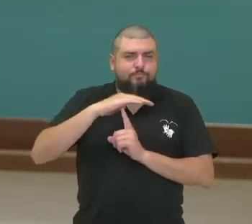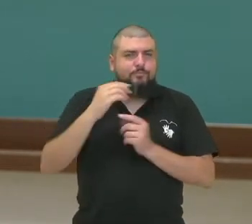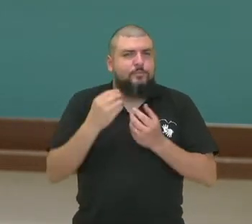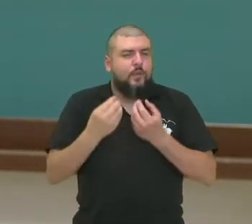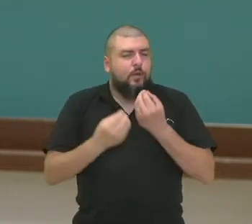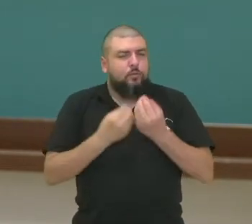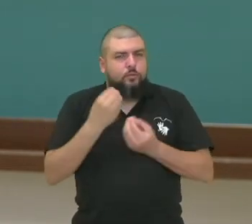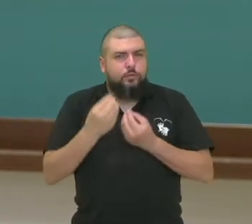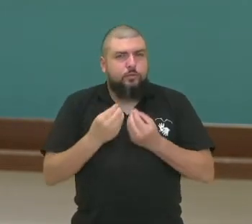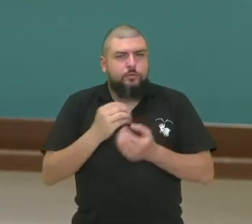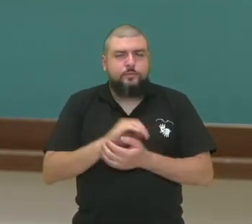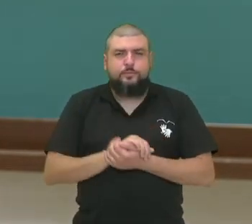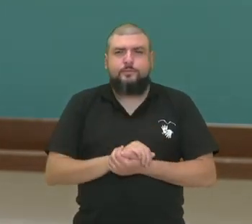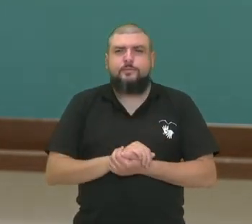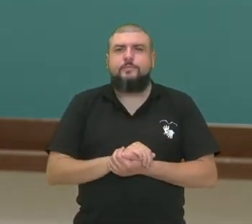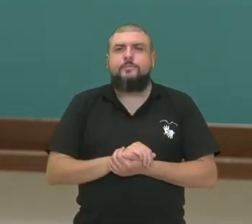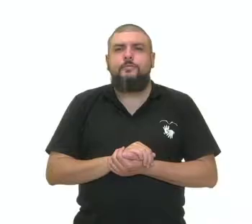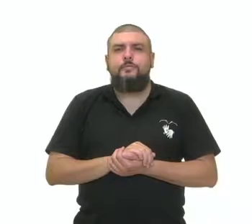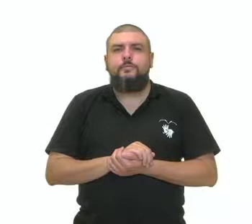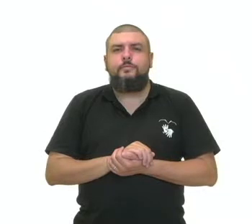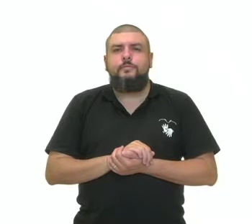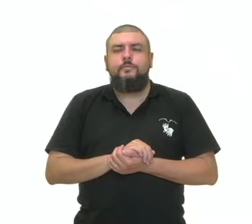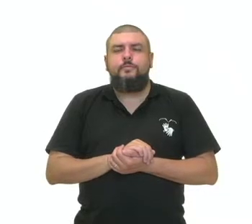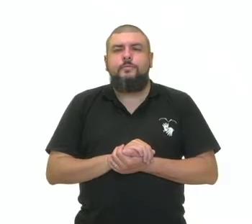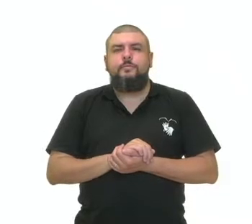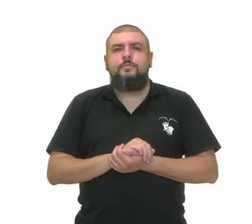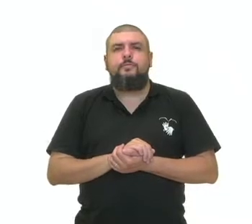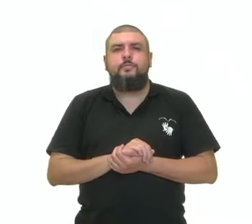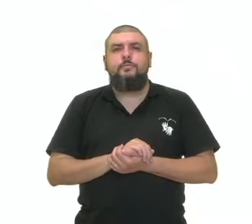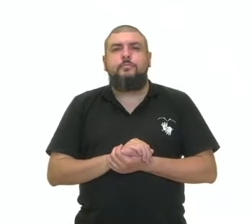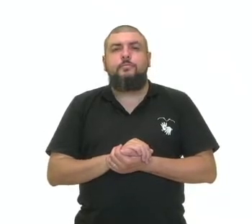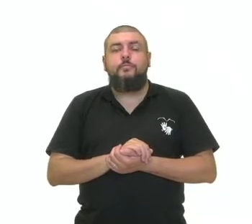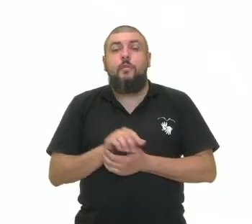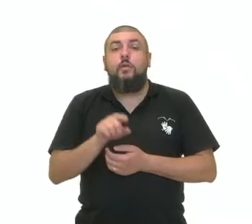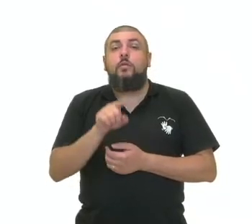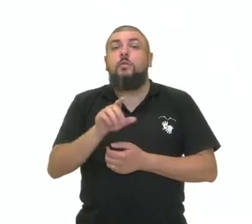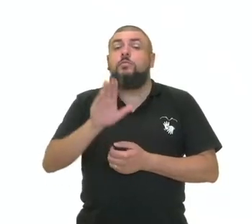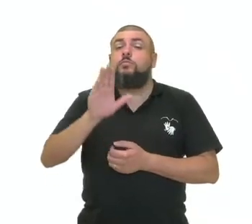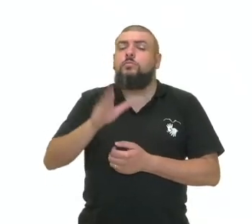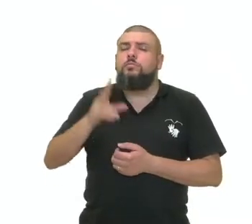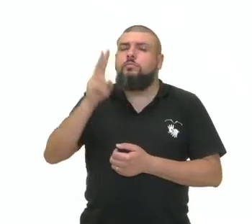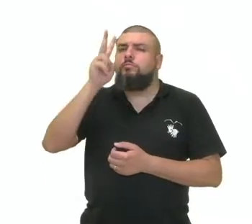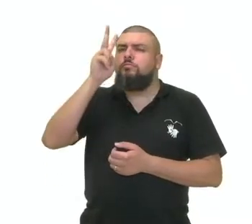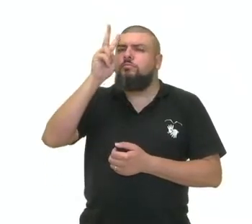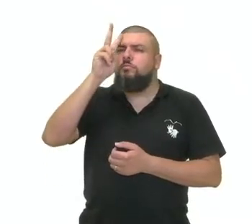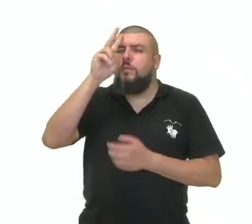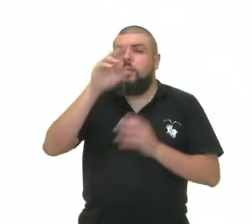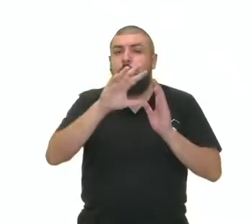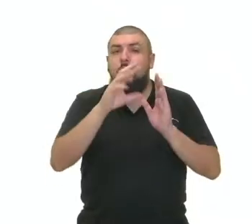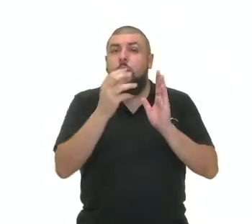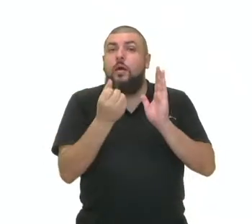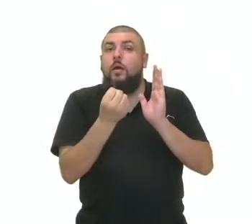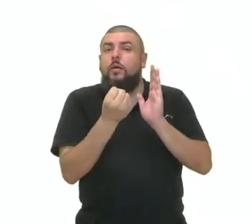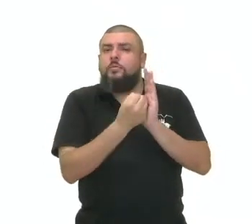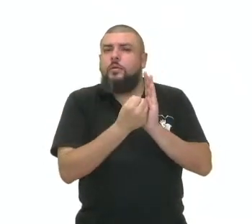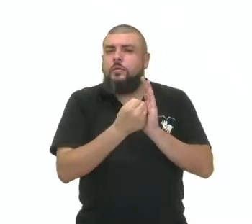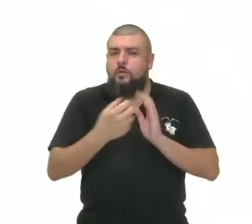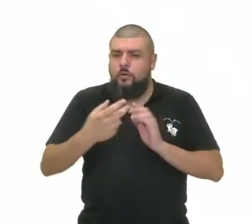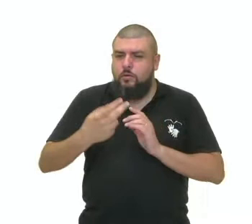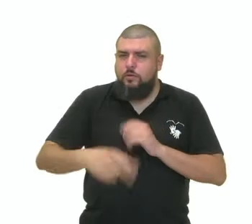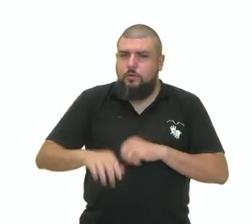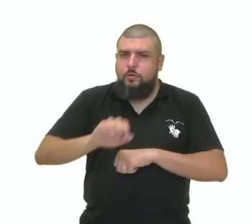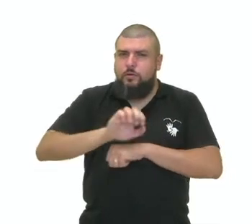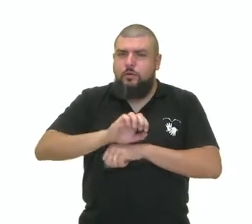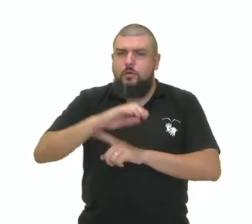dos seus símbolos. O que eu quero que vocês façam? Então, agora que você já lembrou quais são os símbolos oficiais do estado do